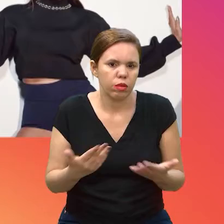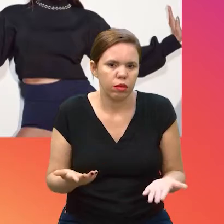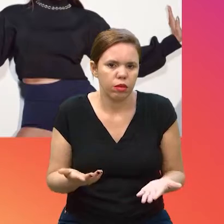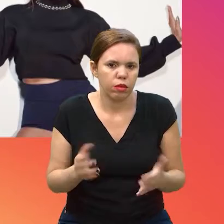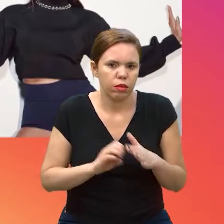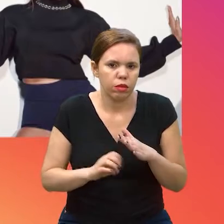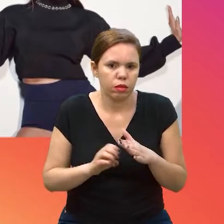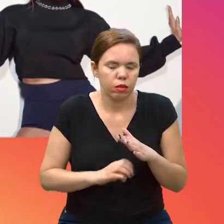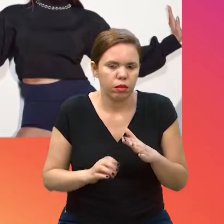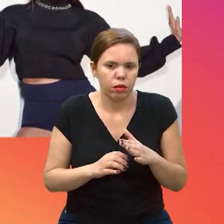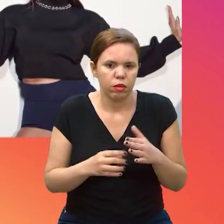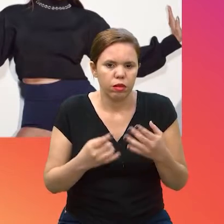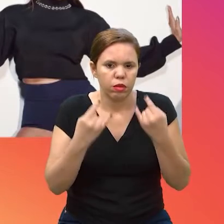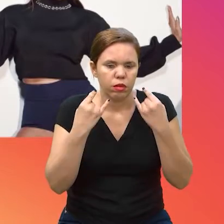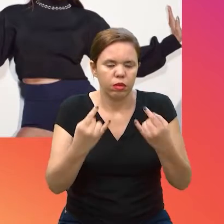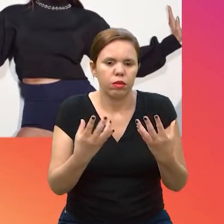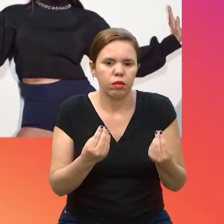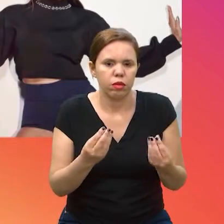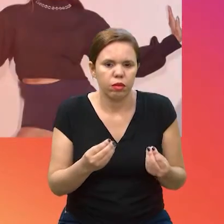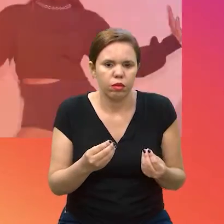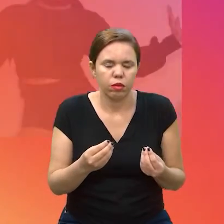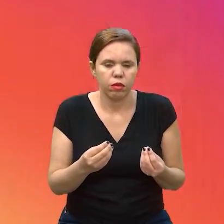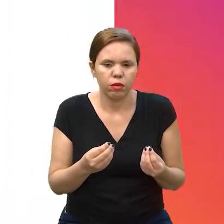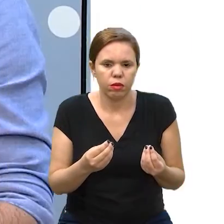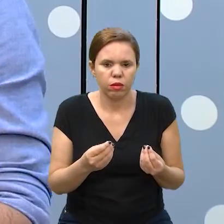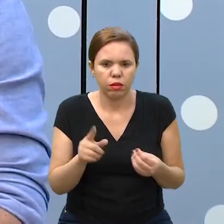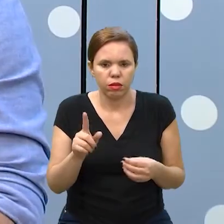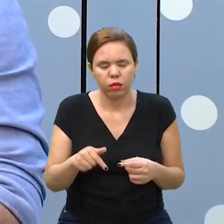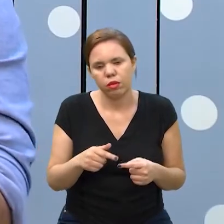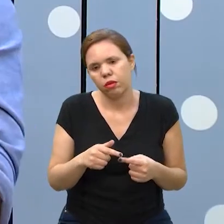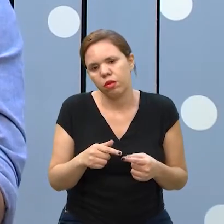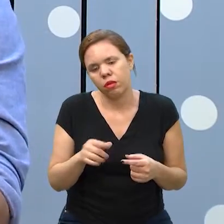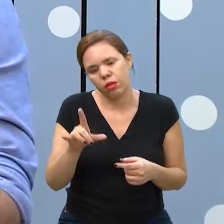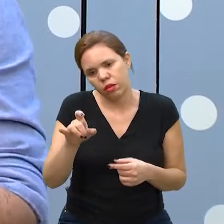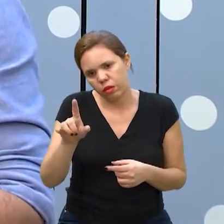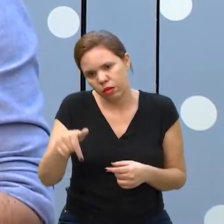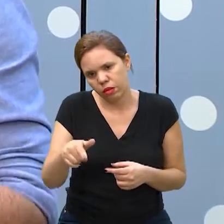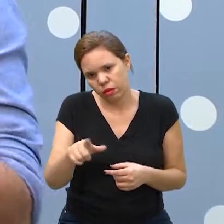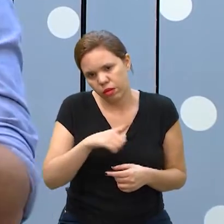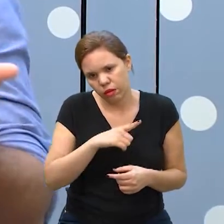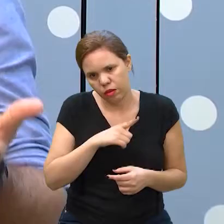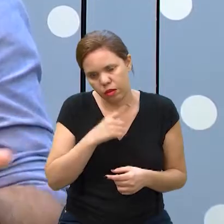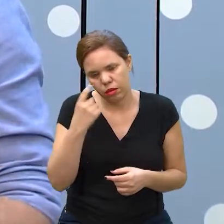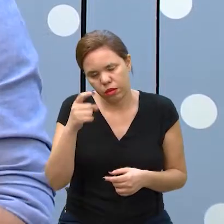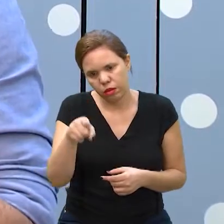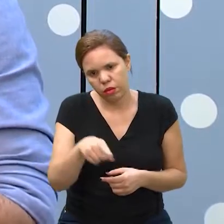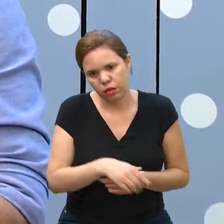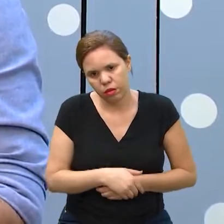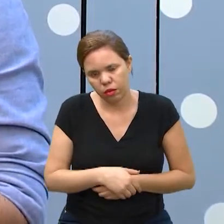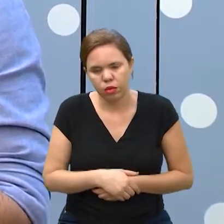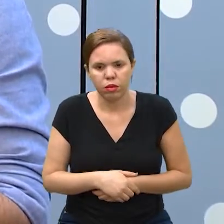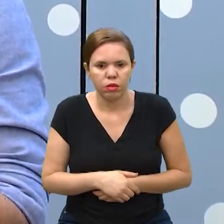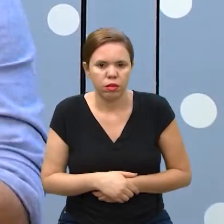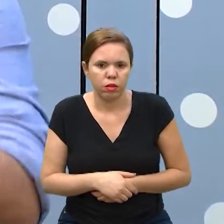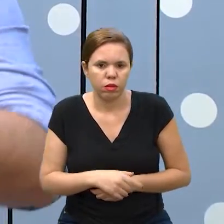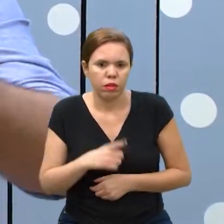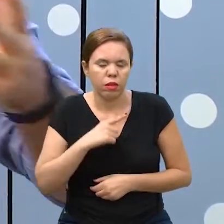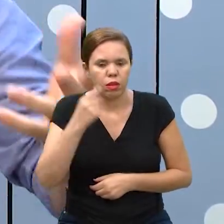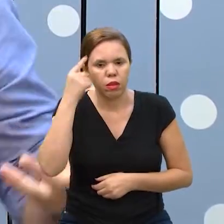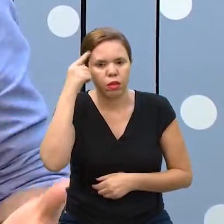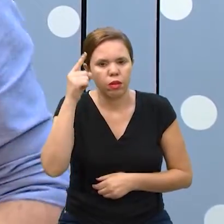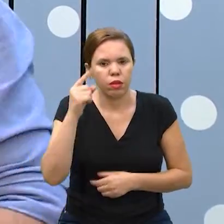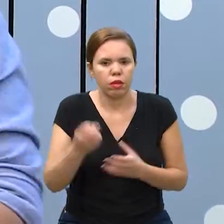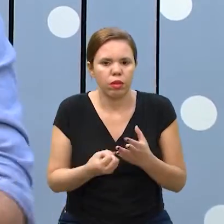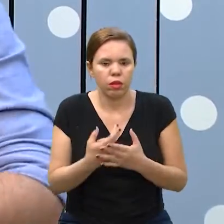restrito. Mas as empresas, elas se interessam muito por essa ferramenta. Então o Instagram, se você tem interesse ou se você, enfim, tem